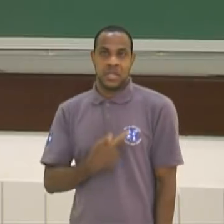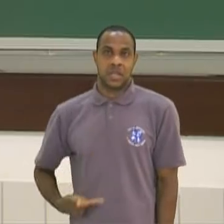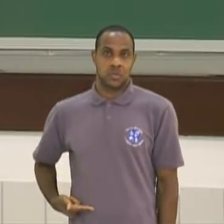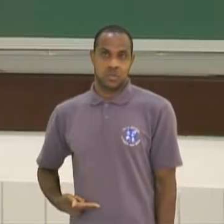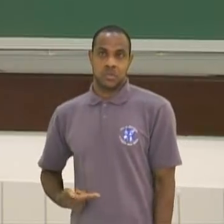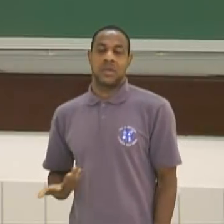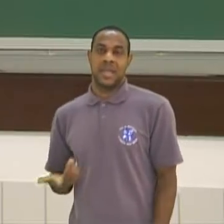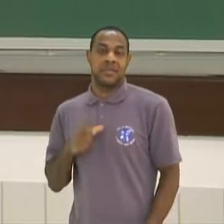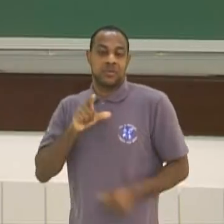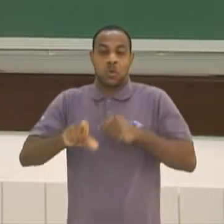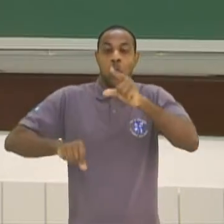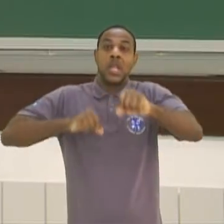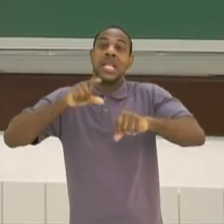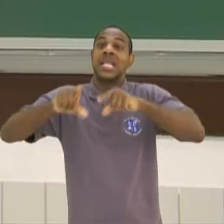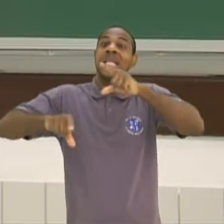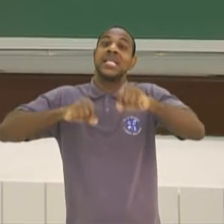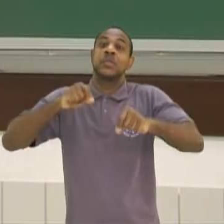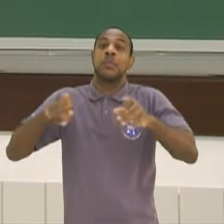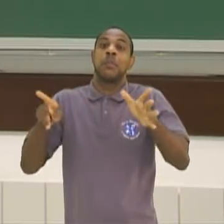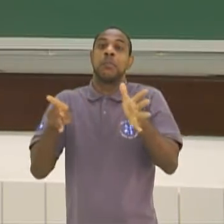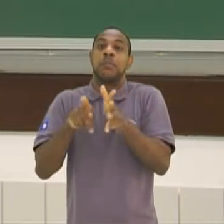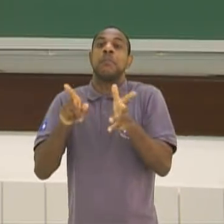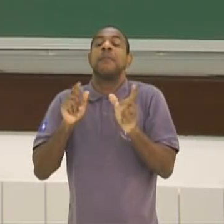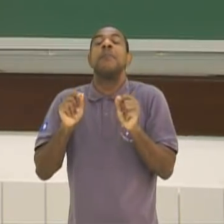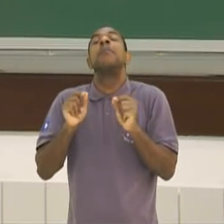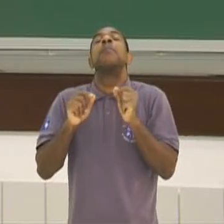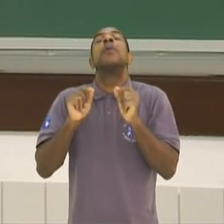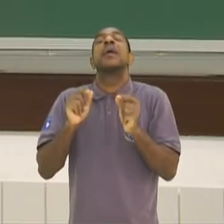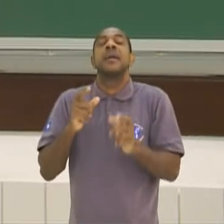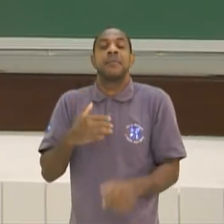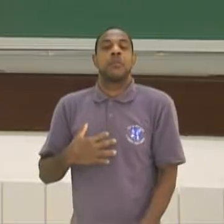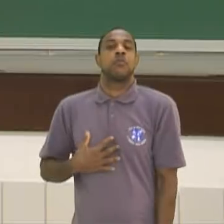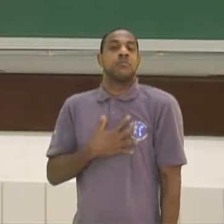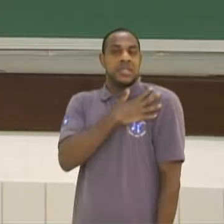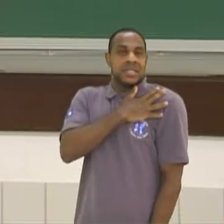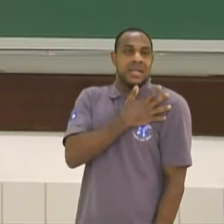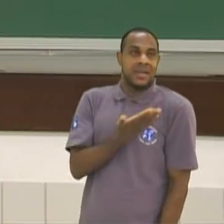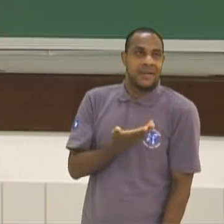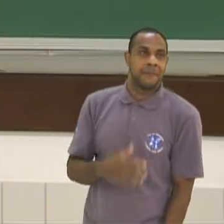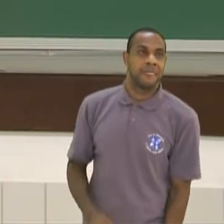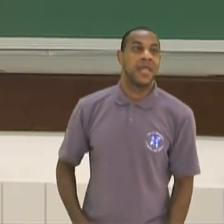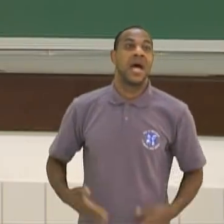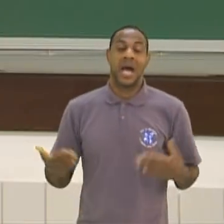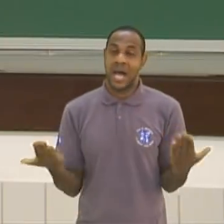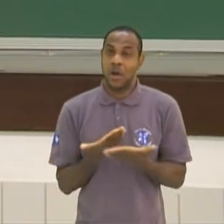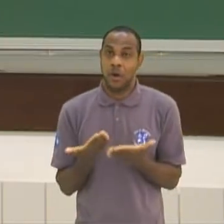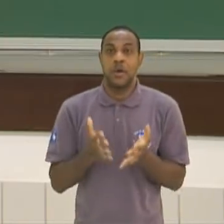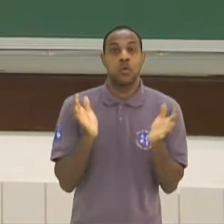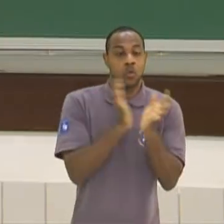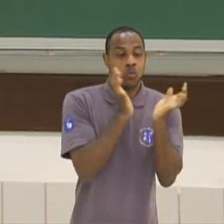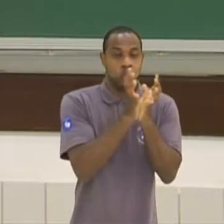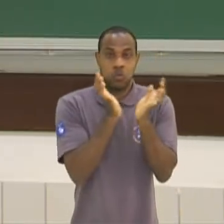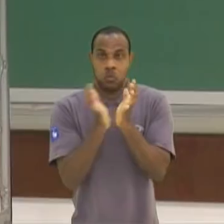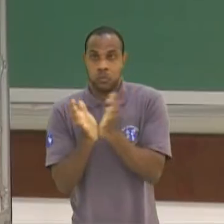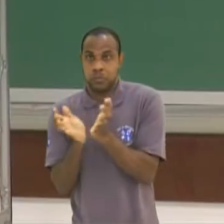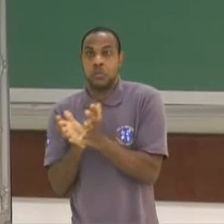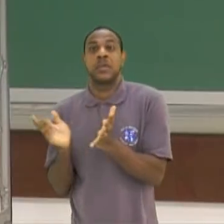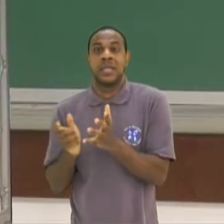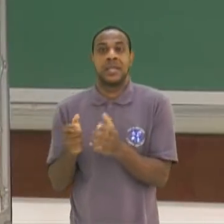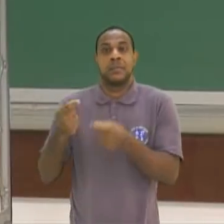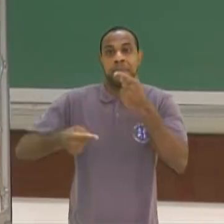E em 1982, o povo foi votar para governador. E agora com o pluripartidarismo valendo.